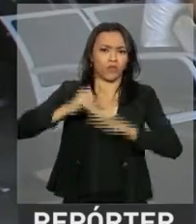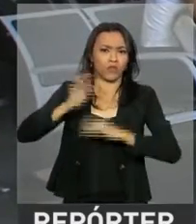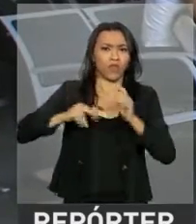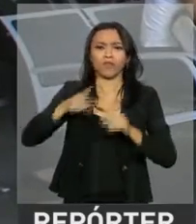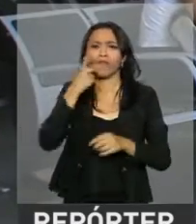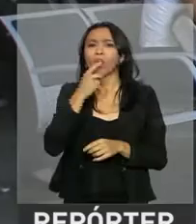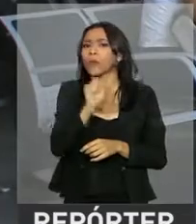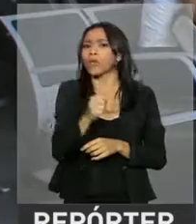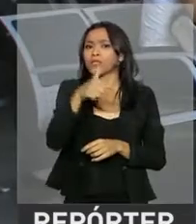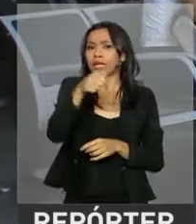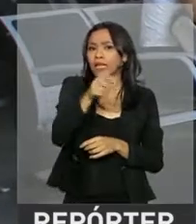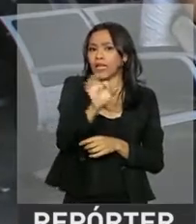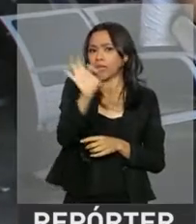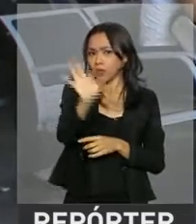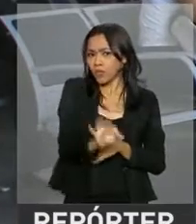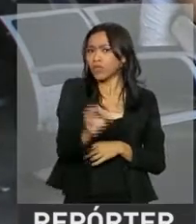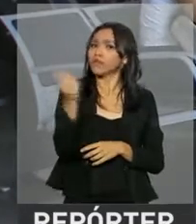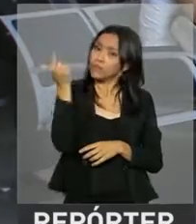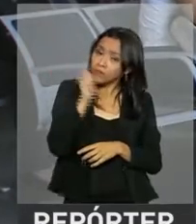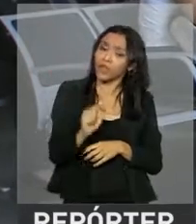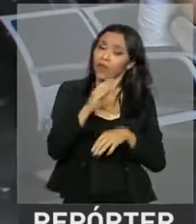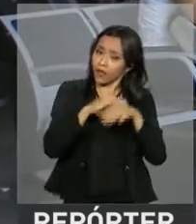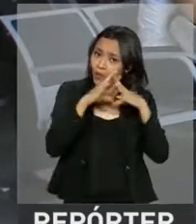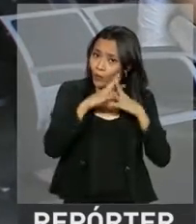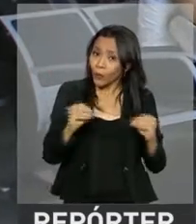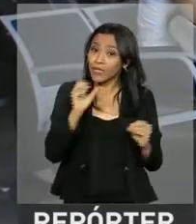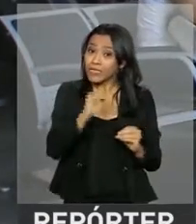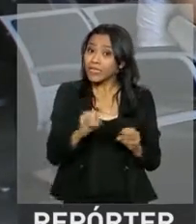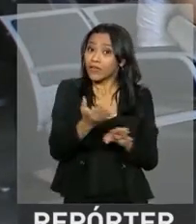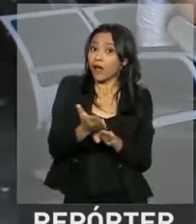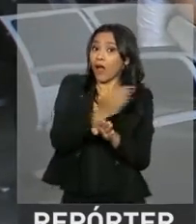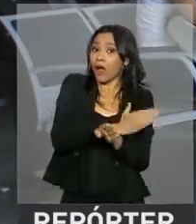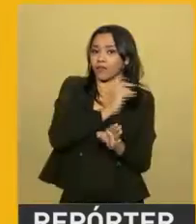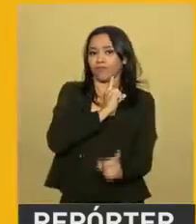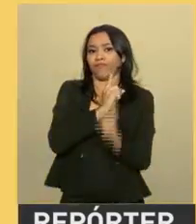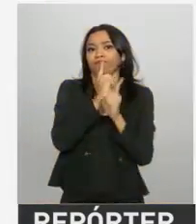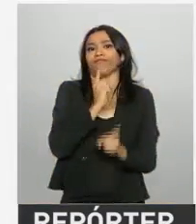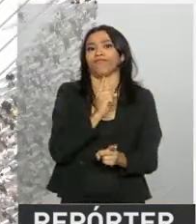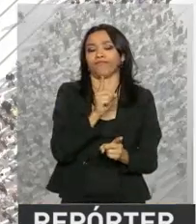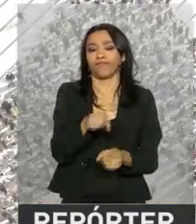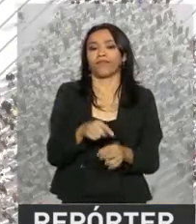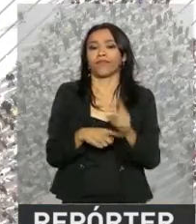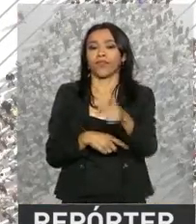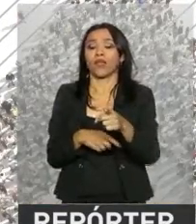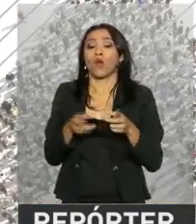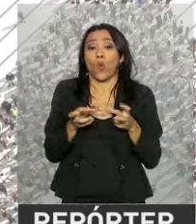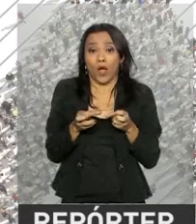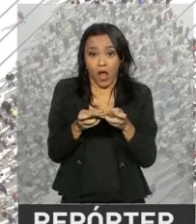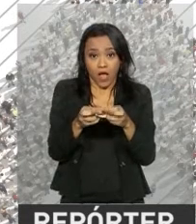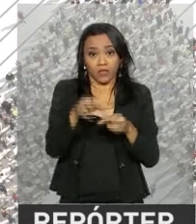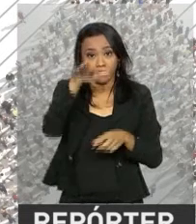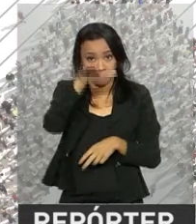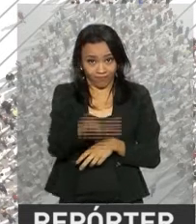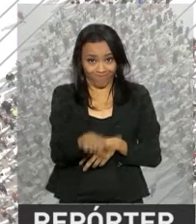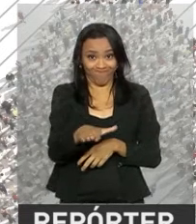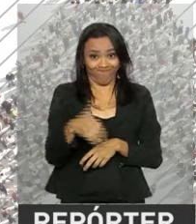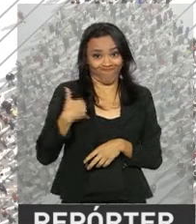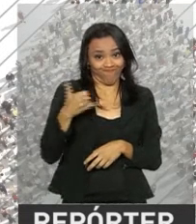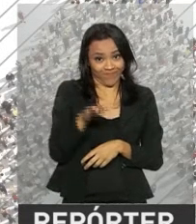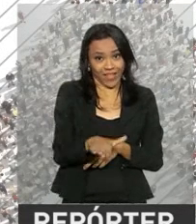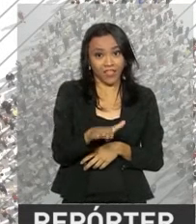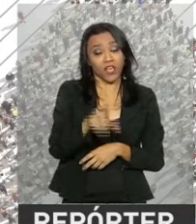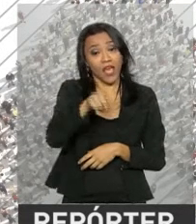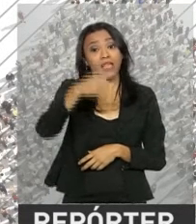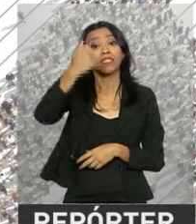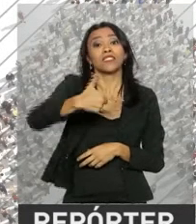desses casos tem chance de cura se descoberto no início o câncer infantil é atualmente a segunda causa